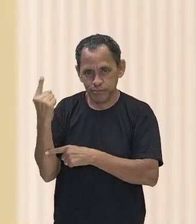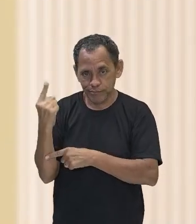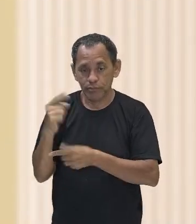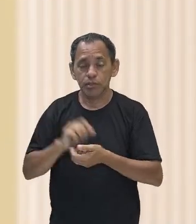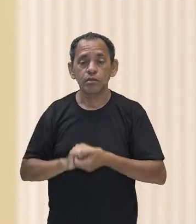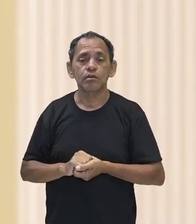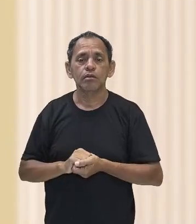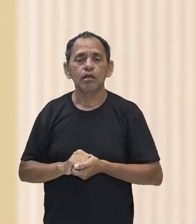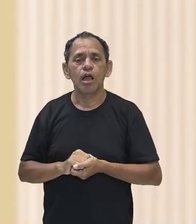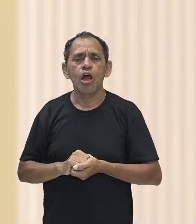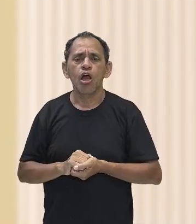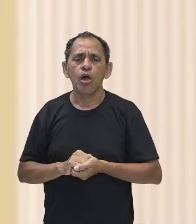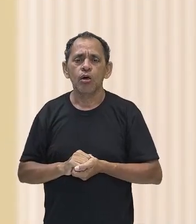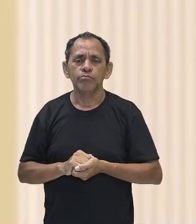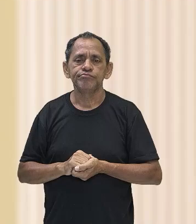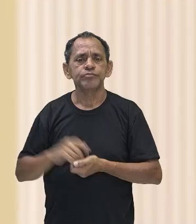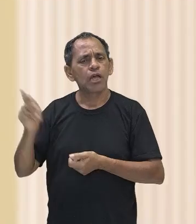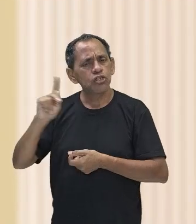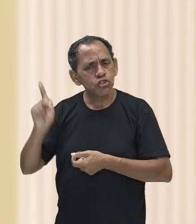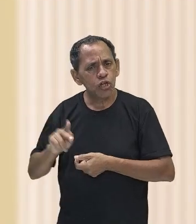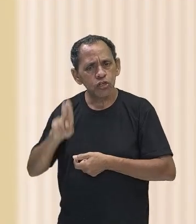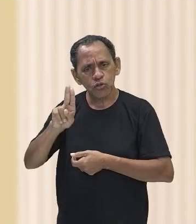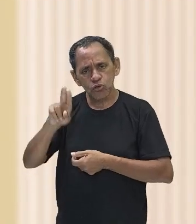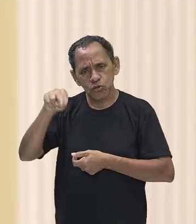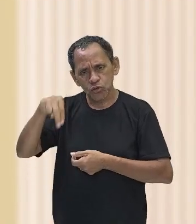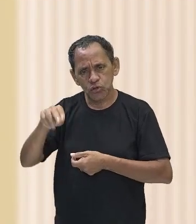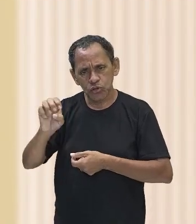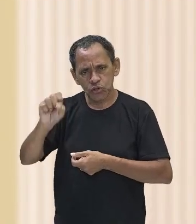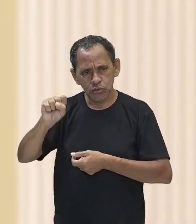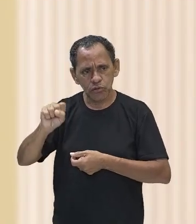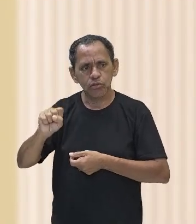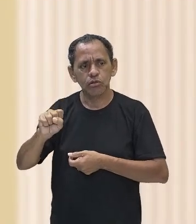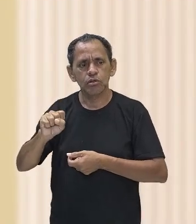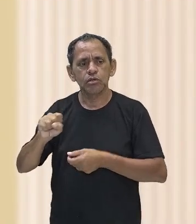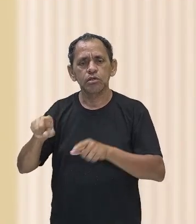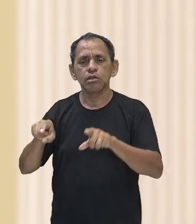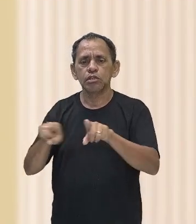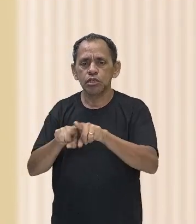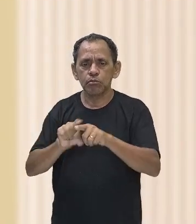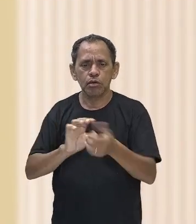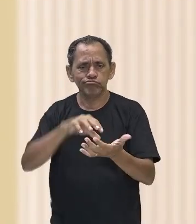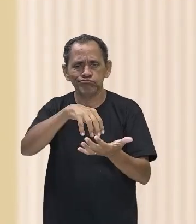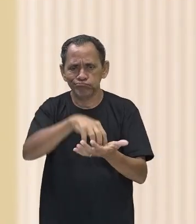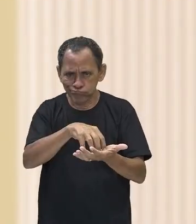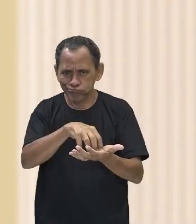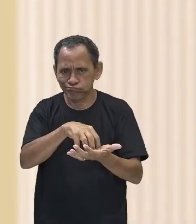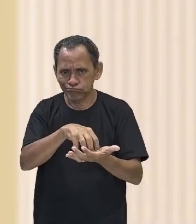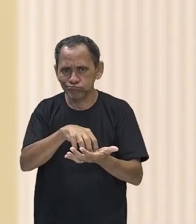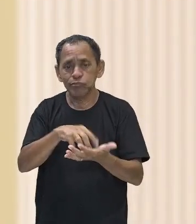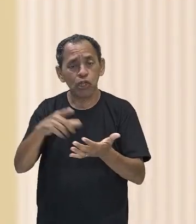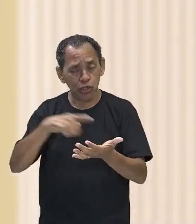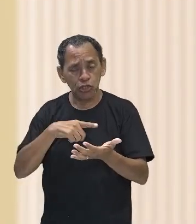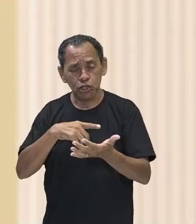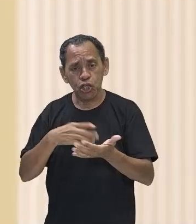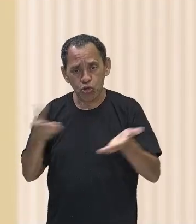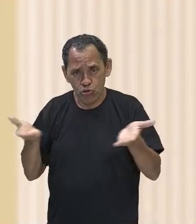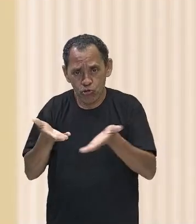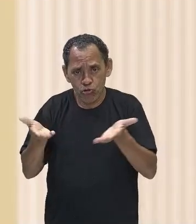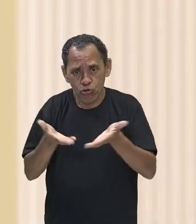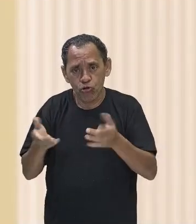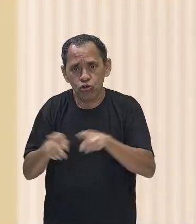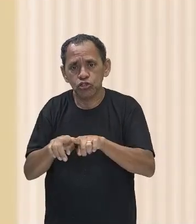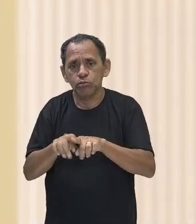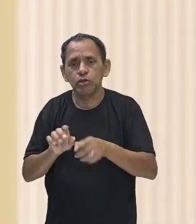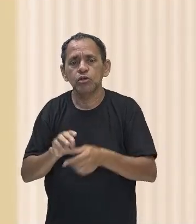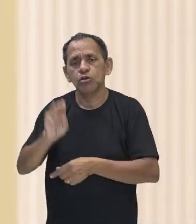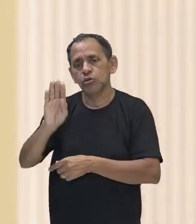história um pouquinho da UNES, que é uma fundação, né, a União dos Estudantes, que existe até hoje, né, a